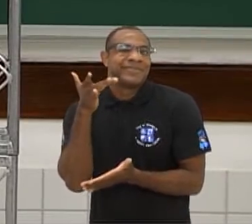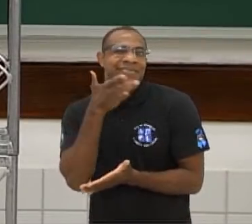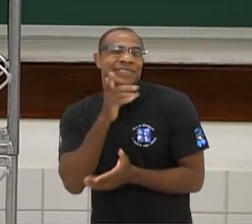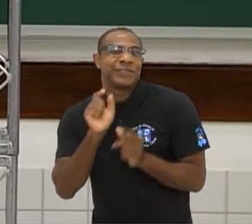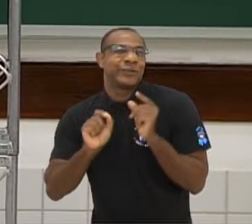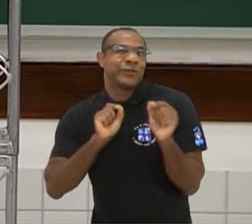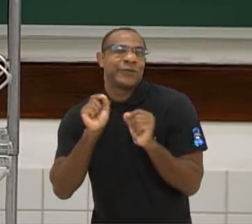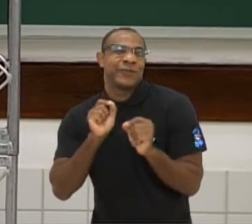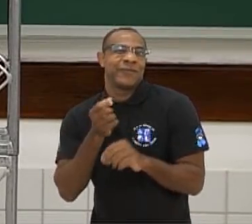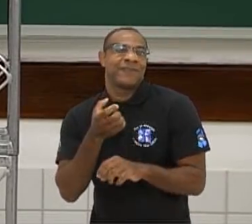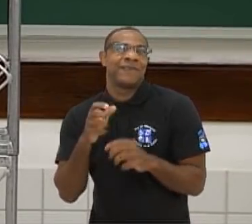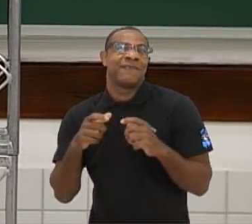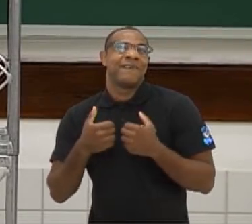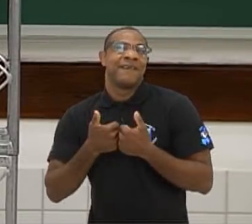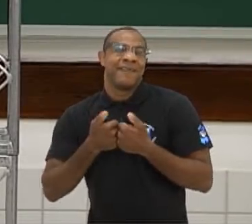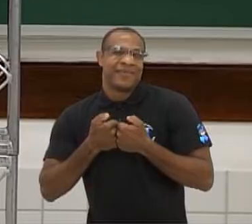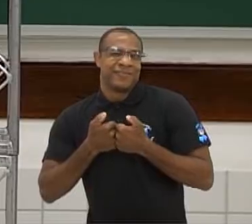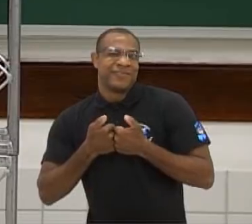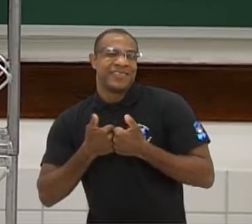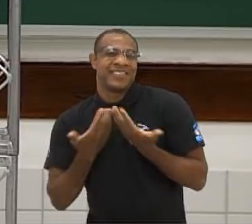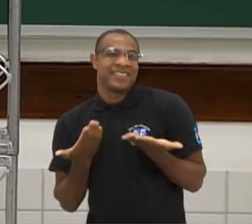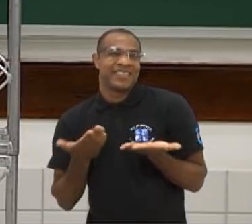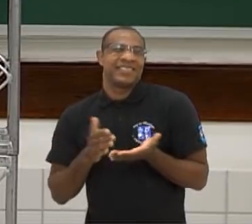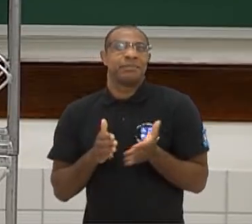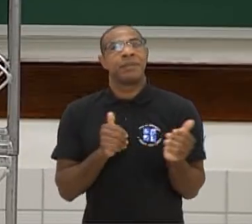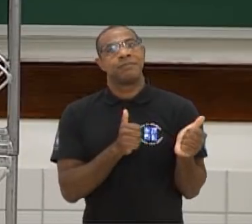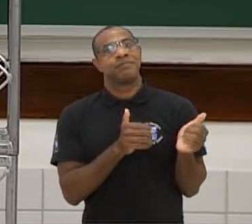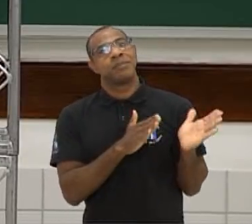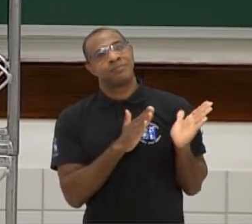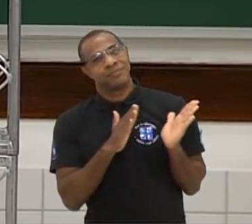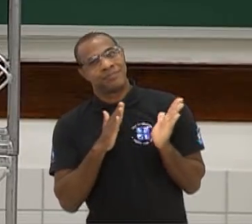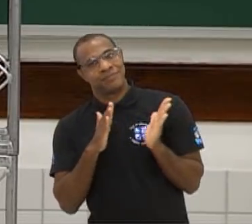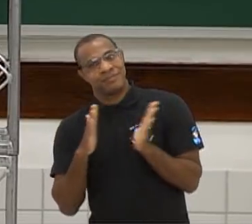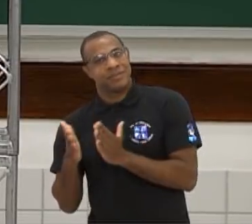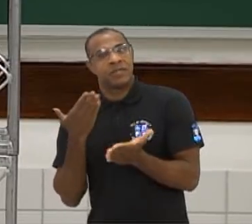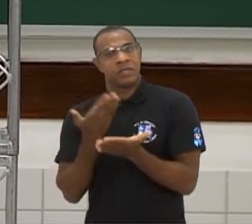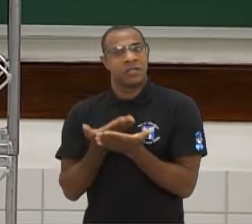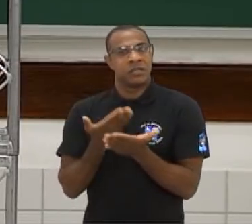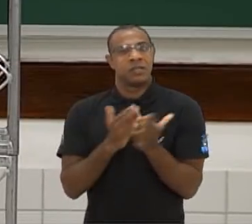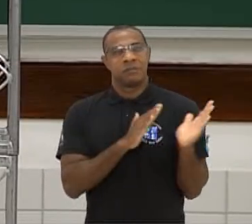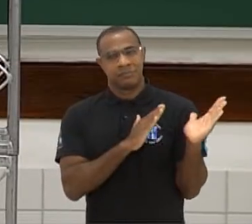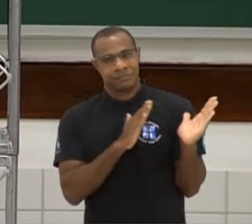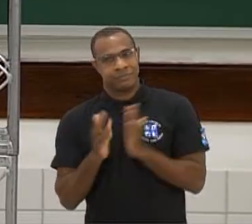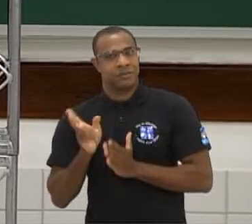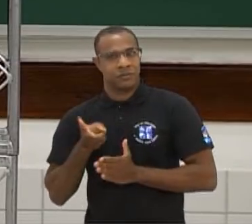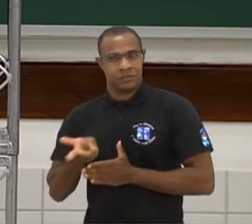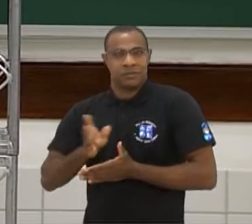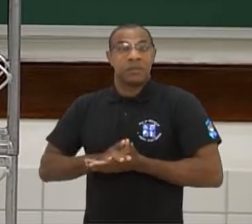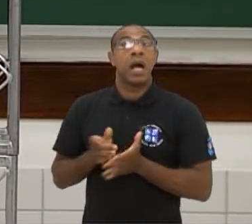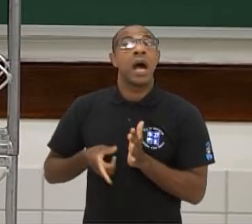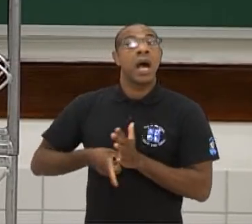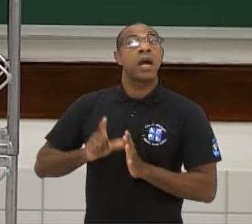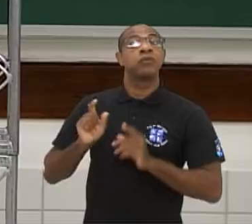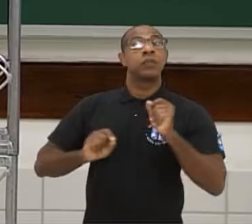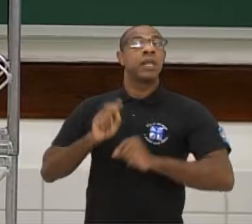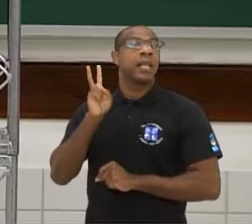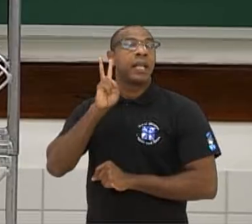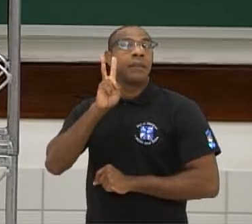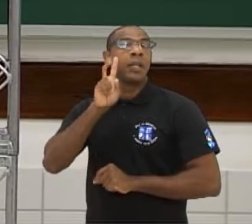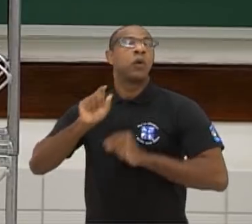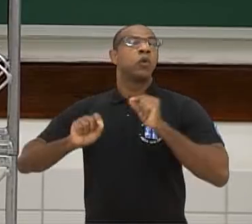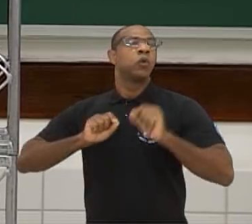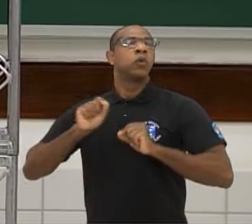gente acompanhar um pouquinho mais, dar um prosseguimento aí nos nossos estudos de física. Mas antes, eu queria lembrar